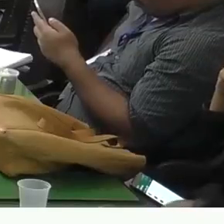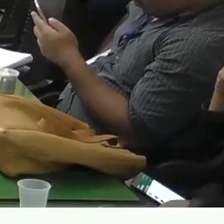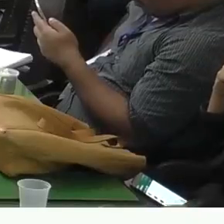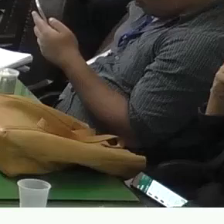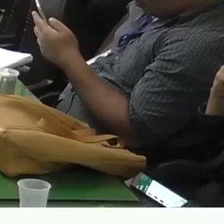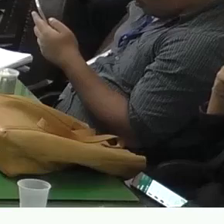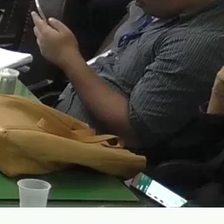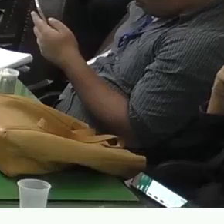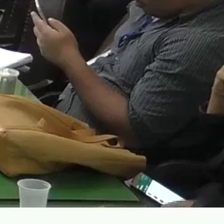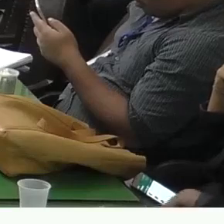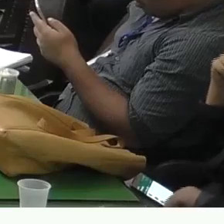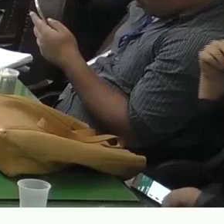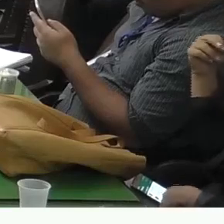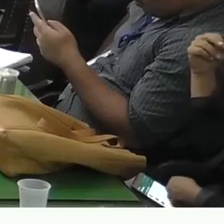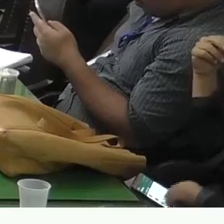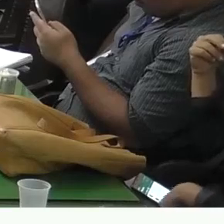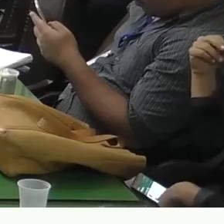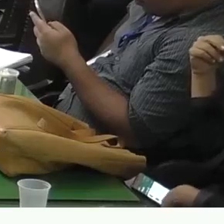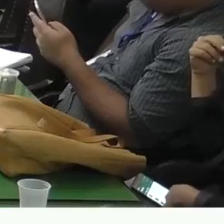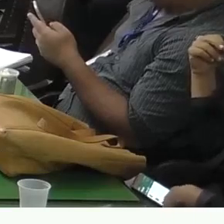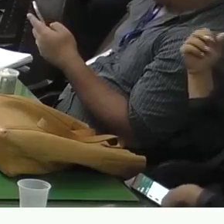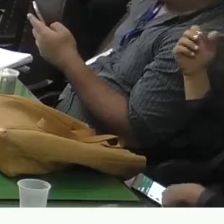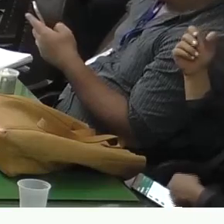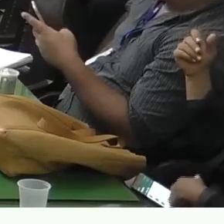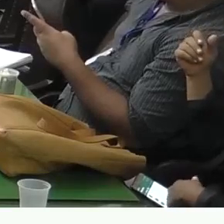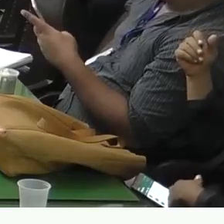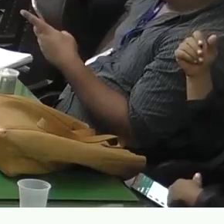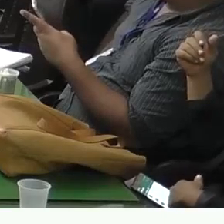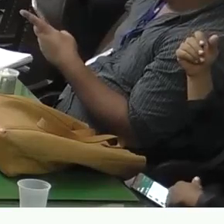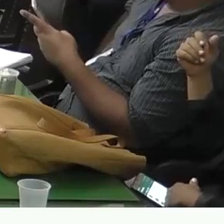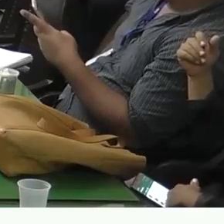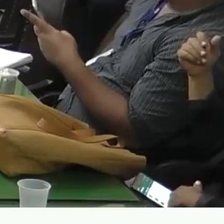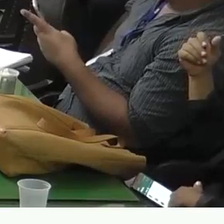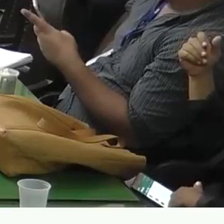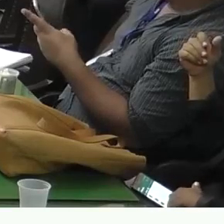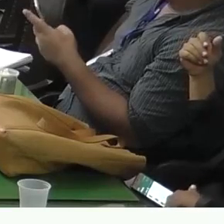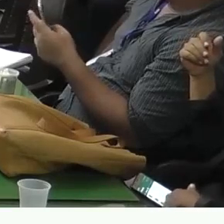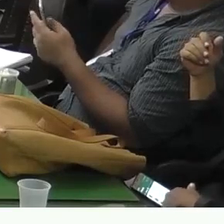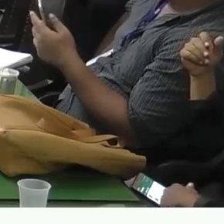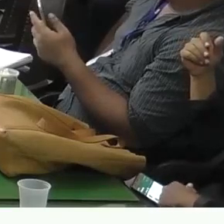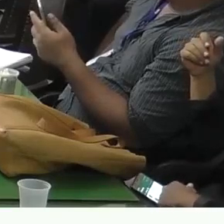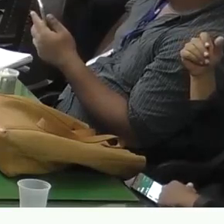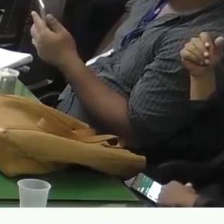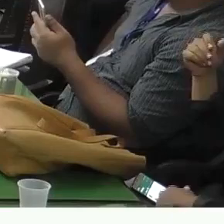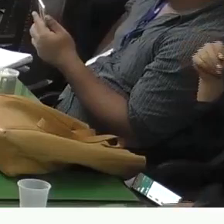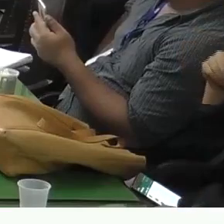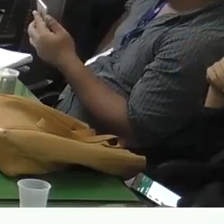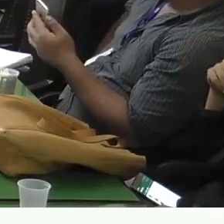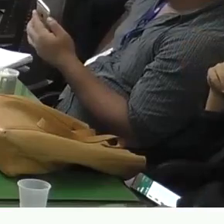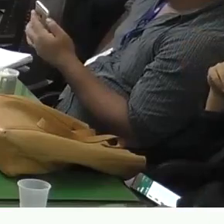Presidência com Vossa Excelência. Bem. Vamos.